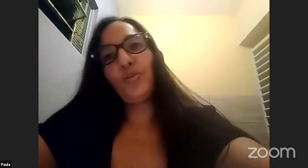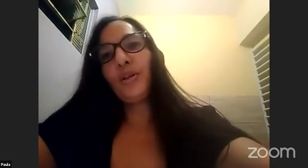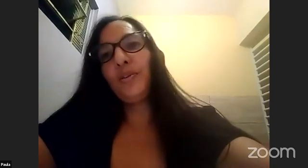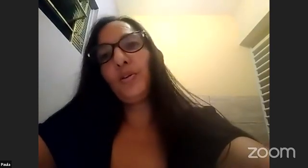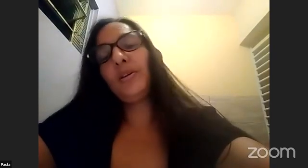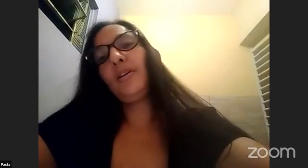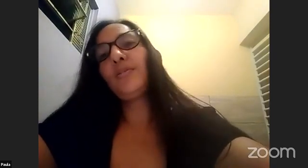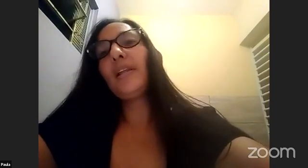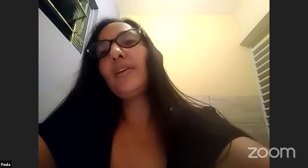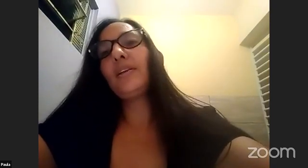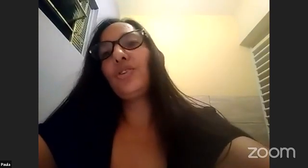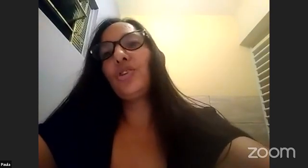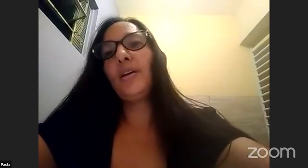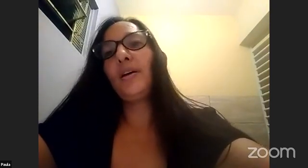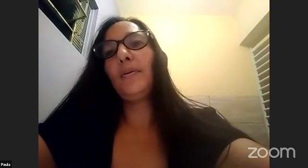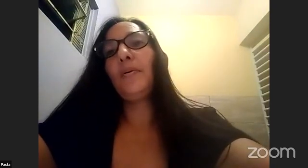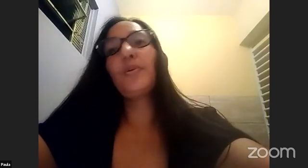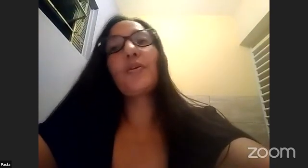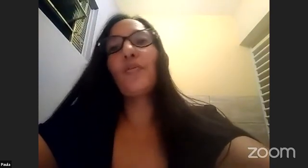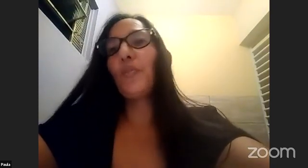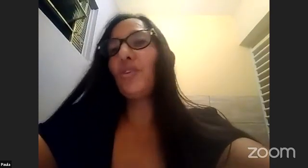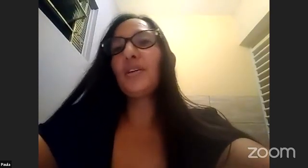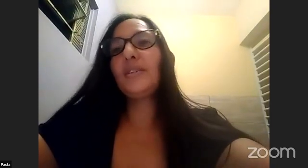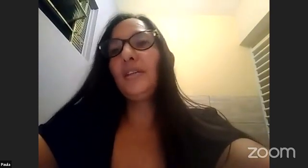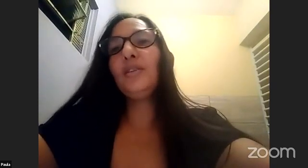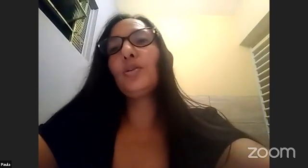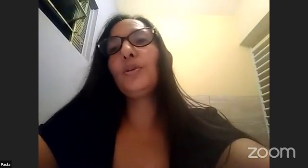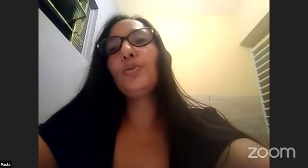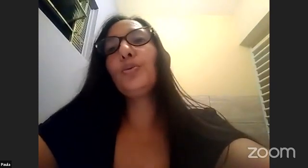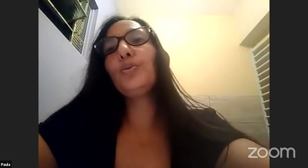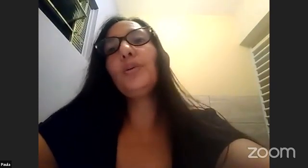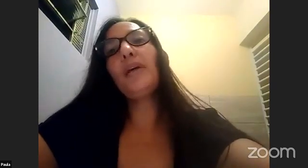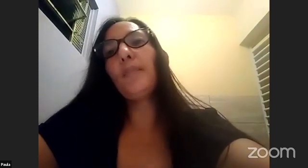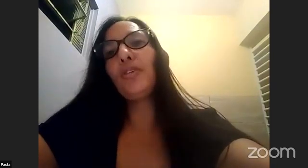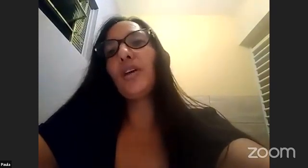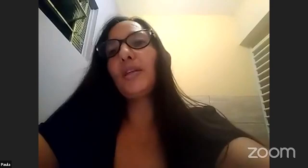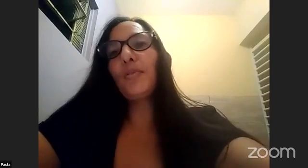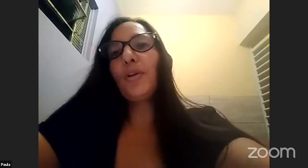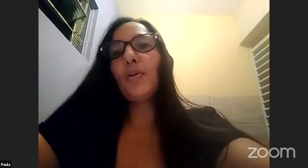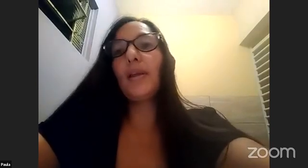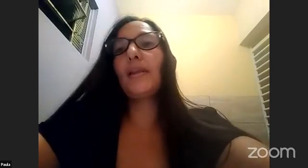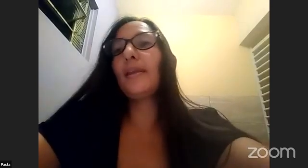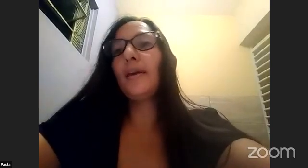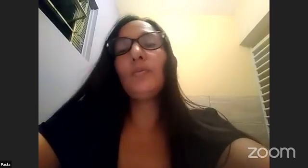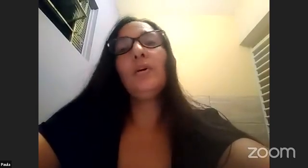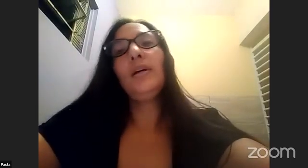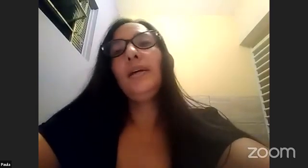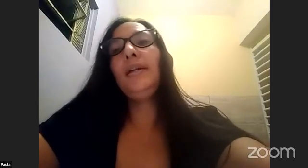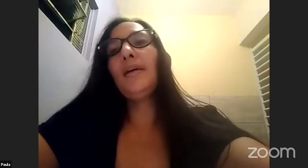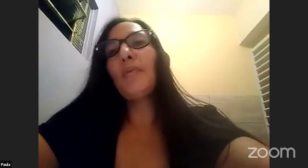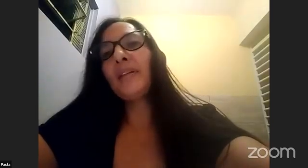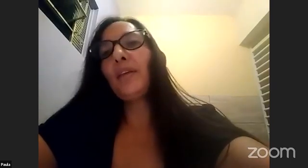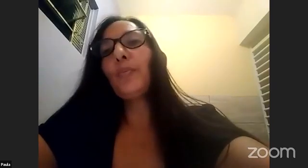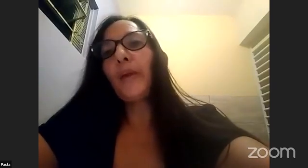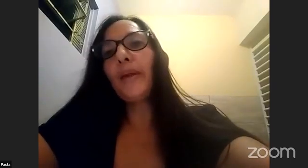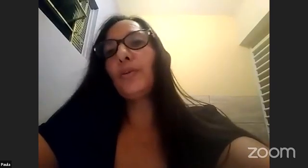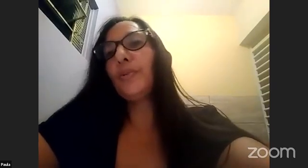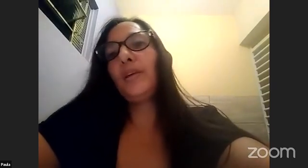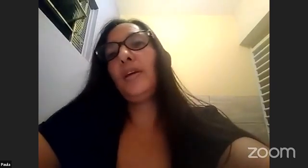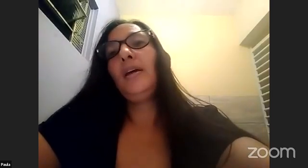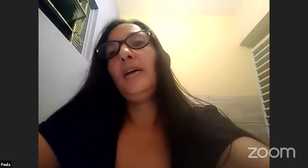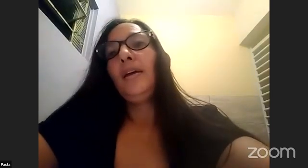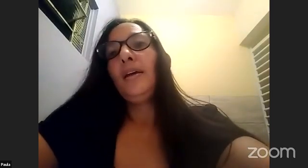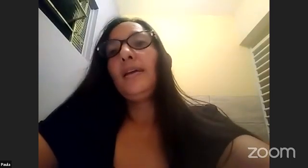aí foi que eles falaram que ela tinha provavelmente a síndrome e tudo. E a pediatra me falou que ela não iria amamentar no